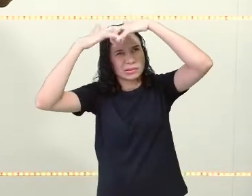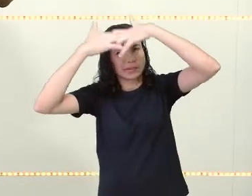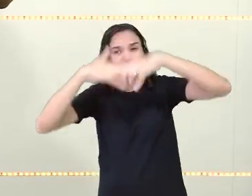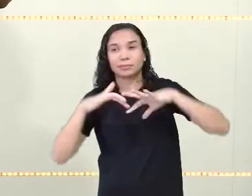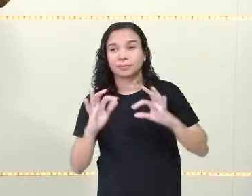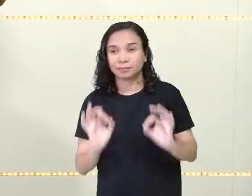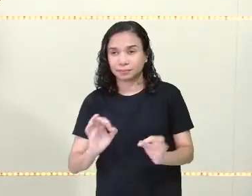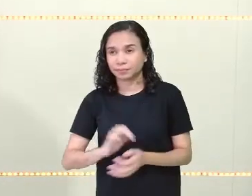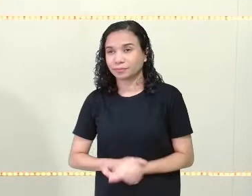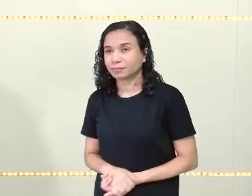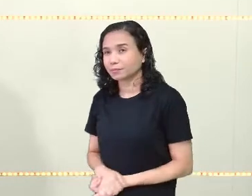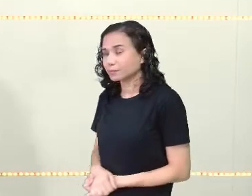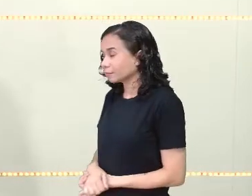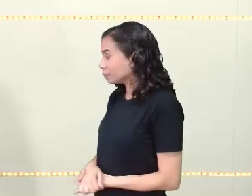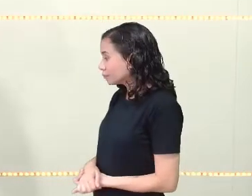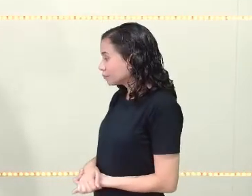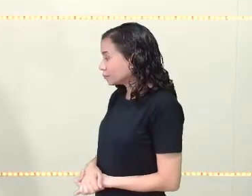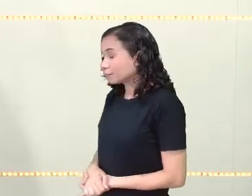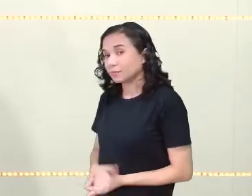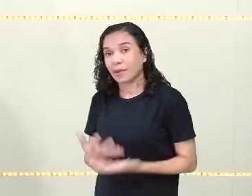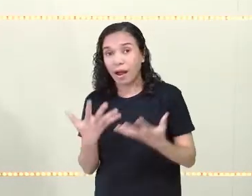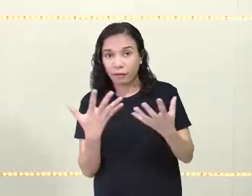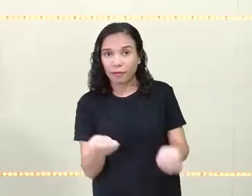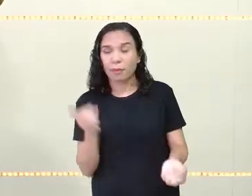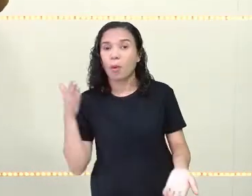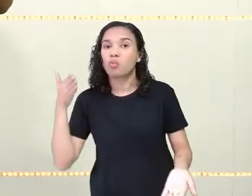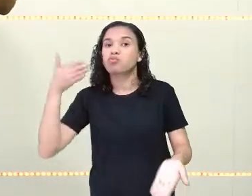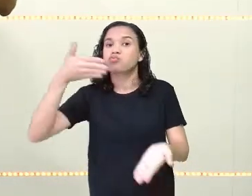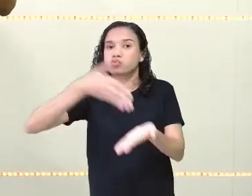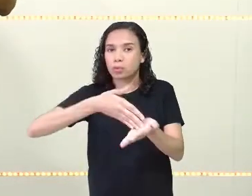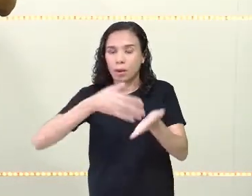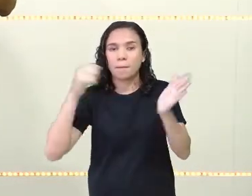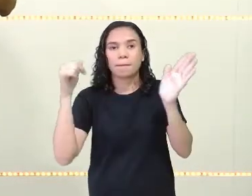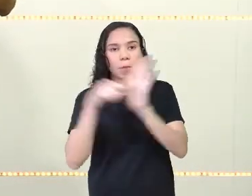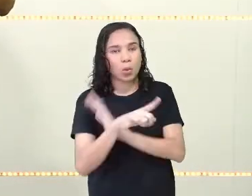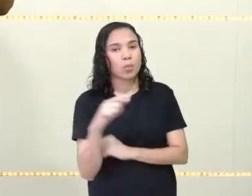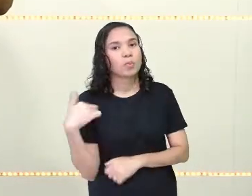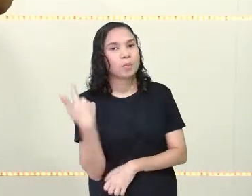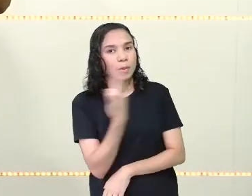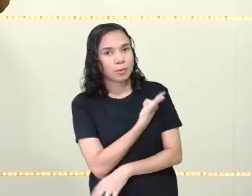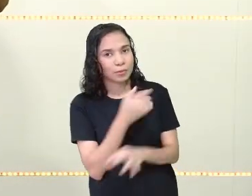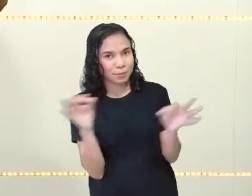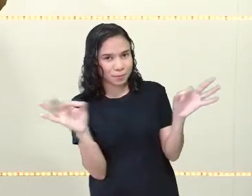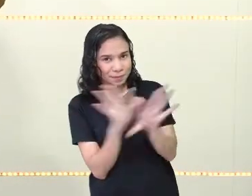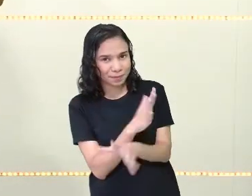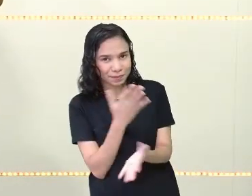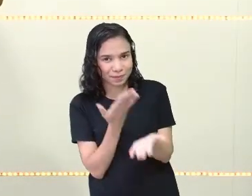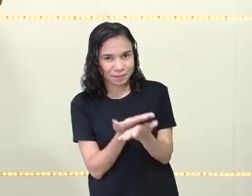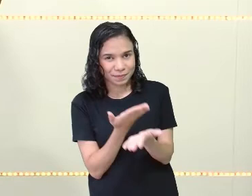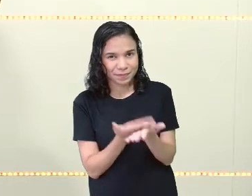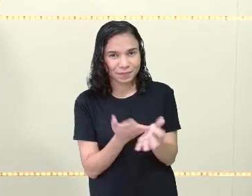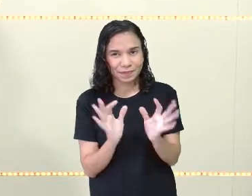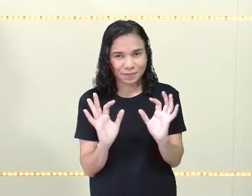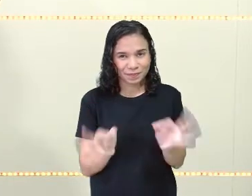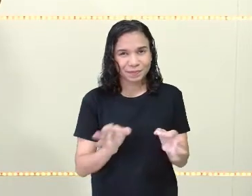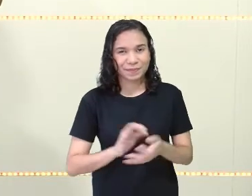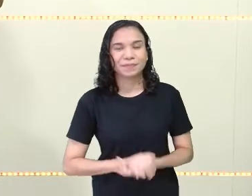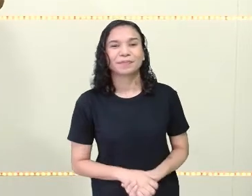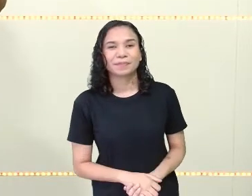tá? Vamos à última questão para a gente terminar a nossa aula, tá?